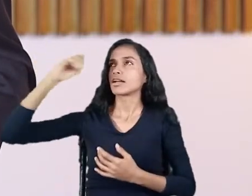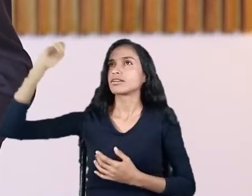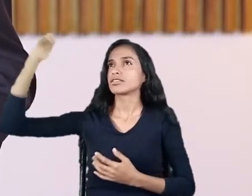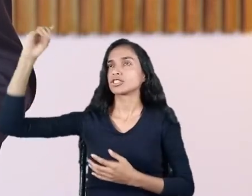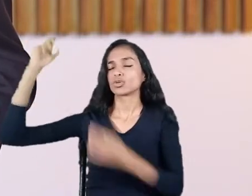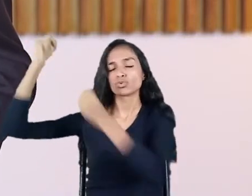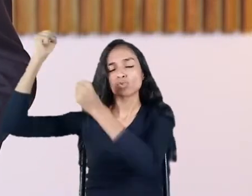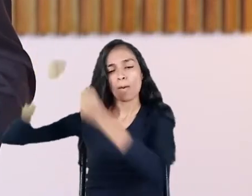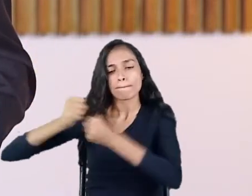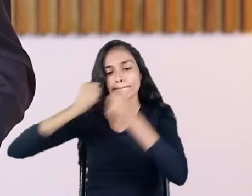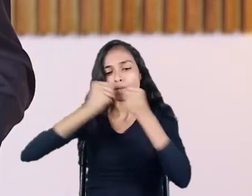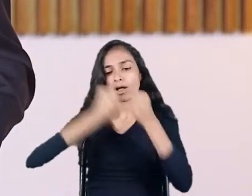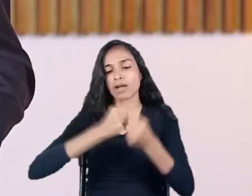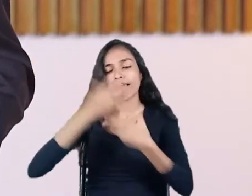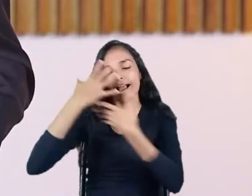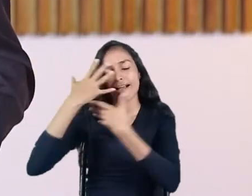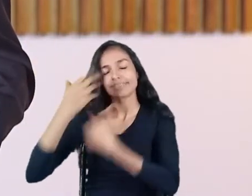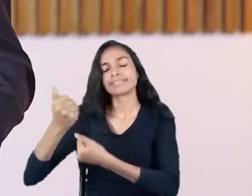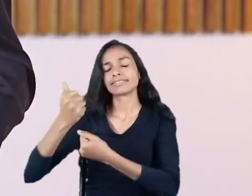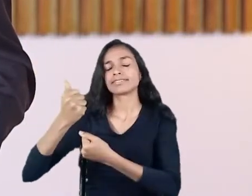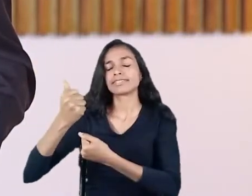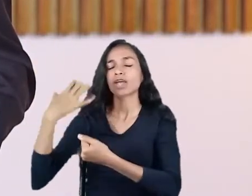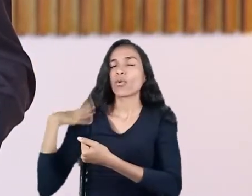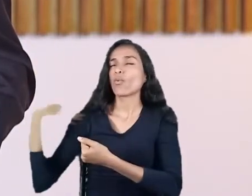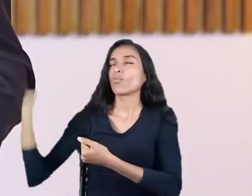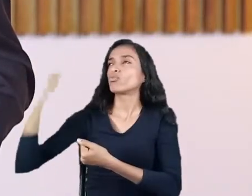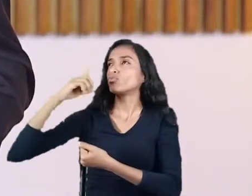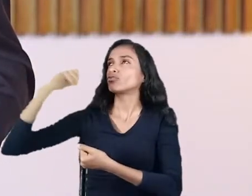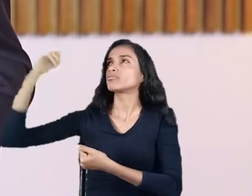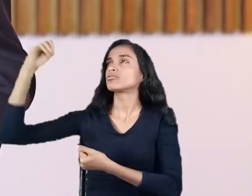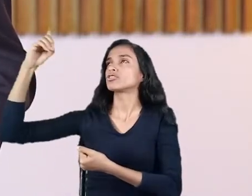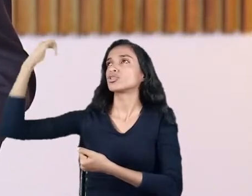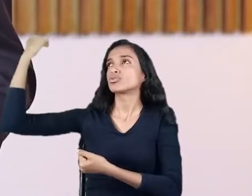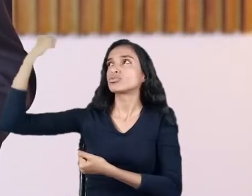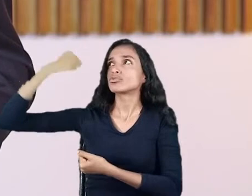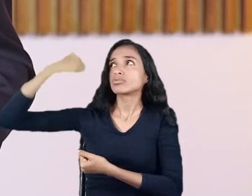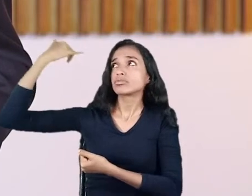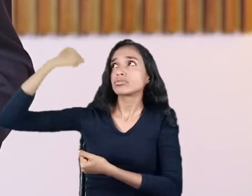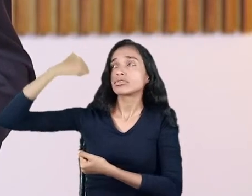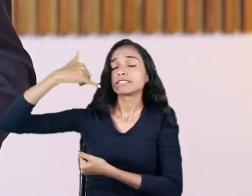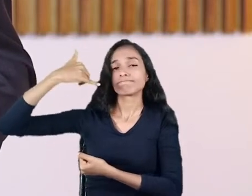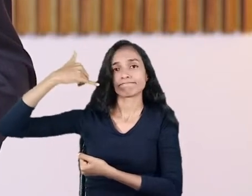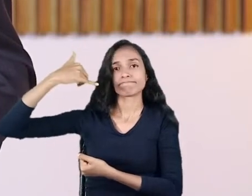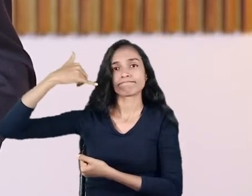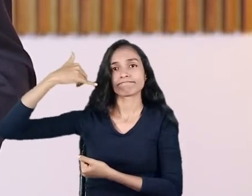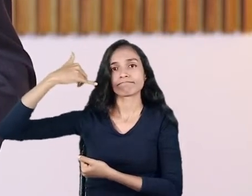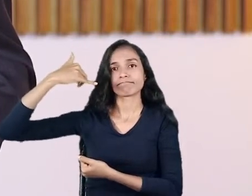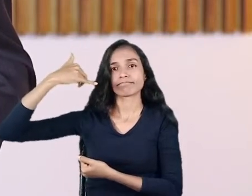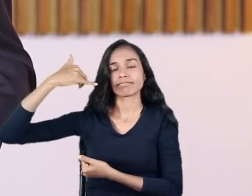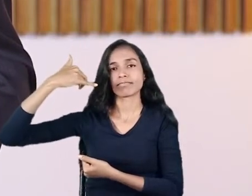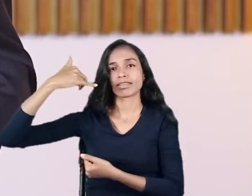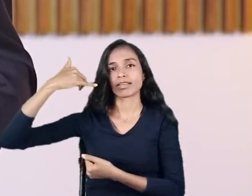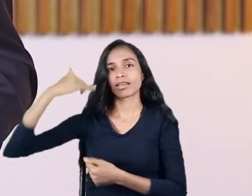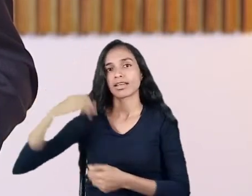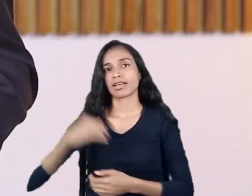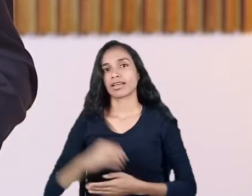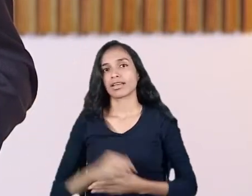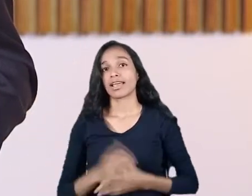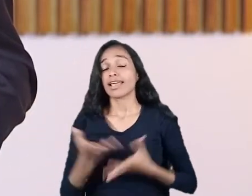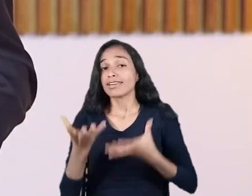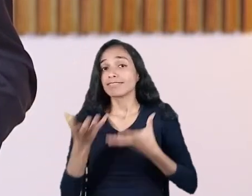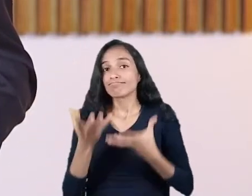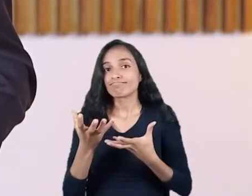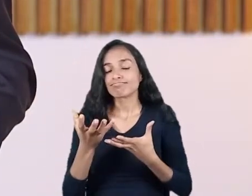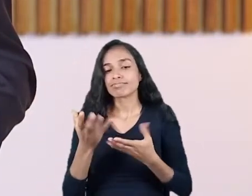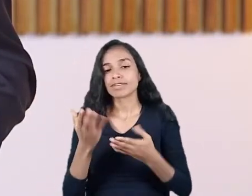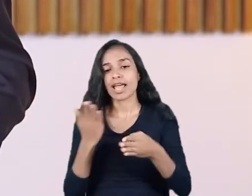aceitar o convite de misericórdia de Deus, a advertência que vem do céu, e vou fazer de tudo para entrar na arca, para